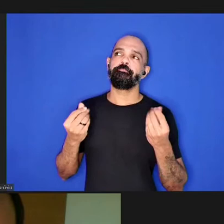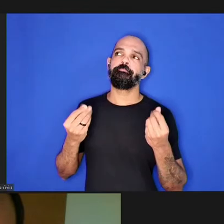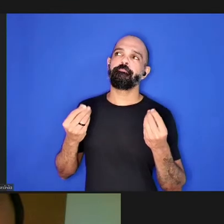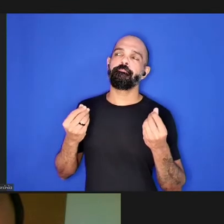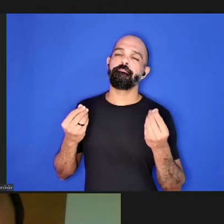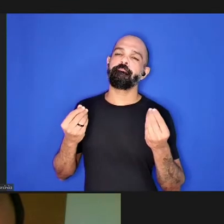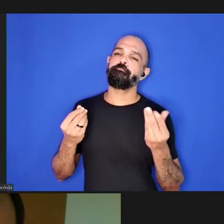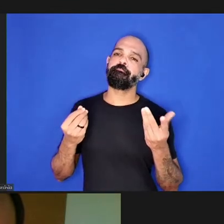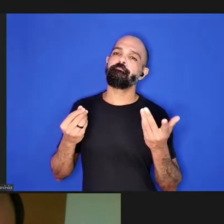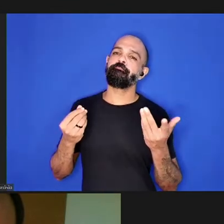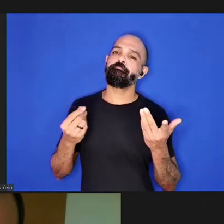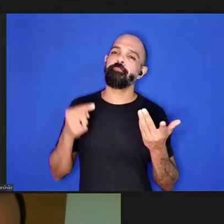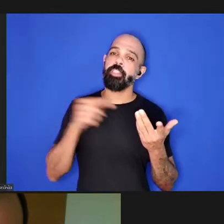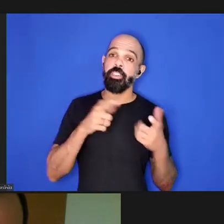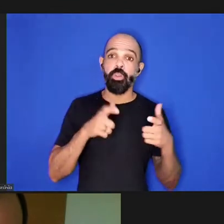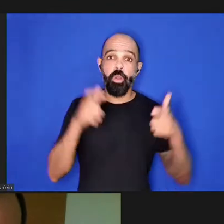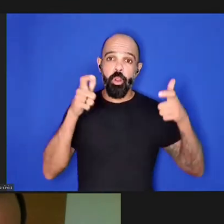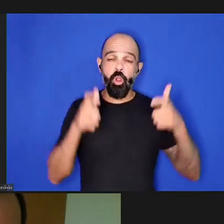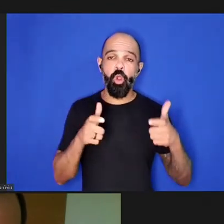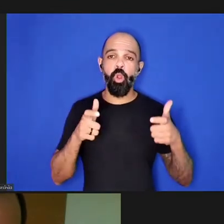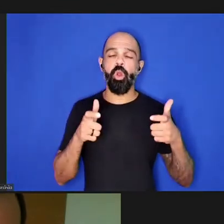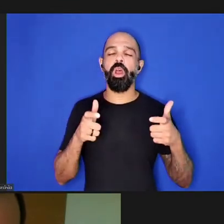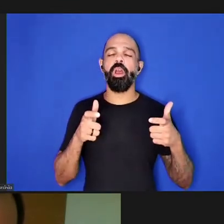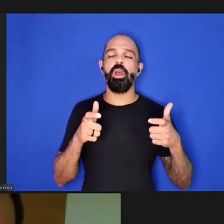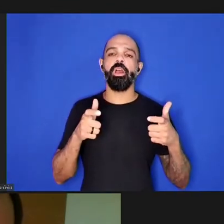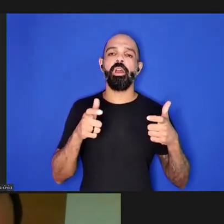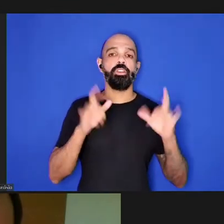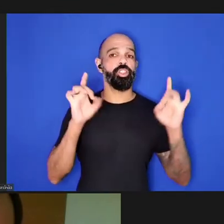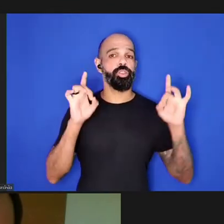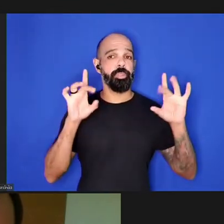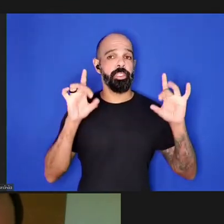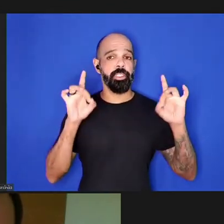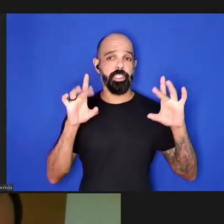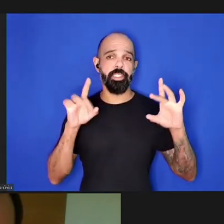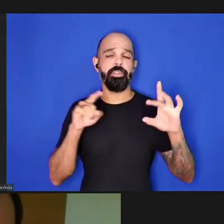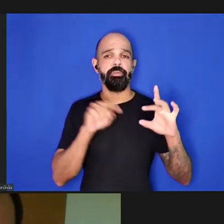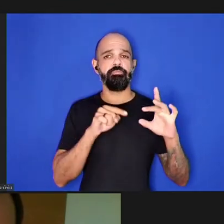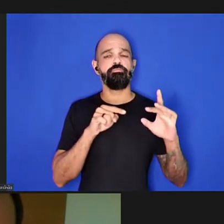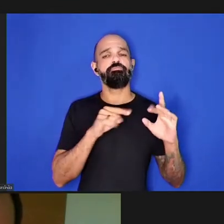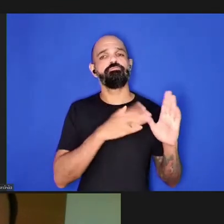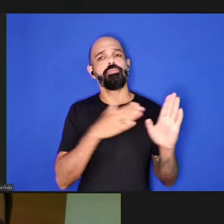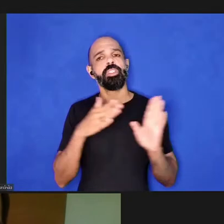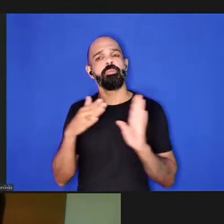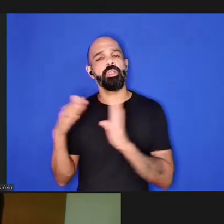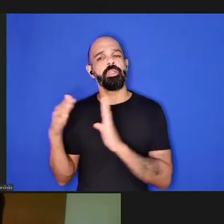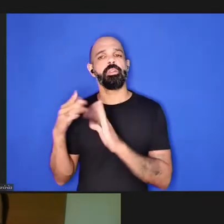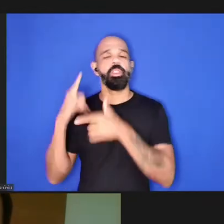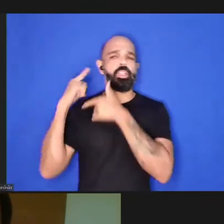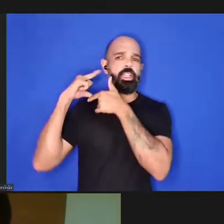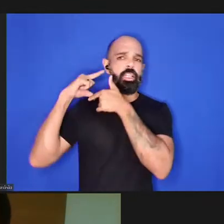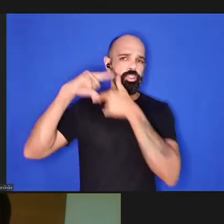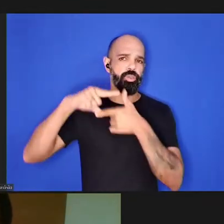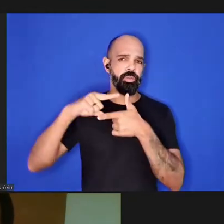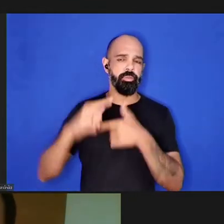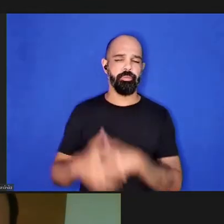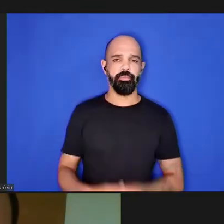com esse local específico que está sendo feito ainda da maneira tradicional.